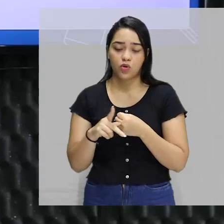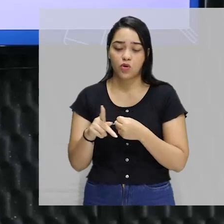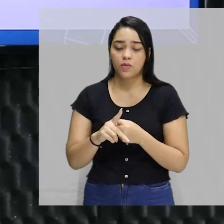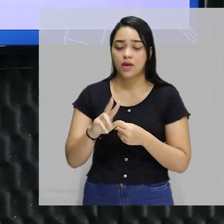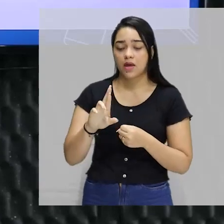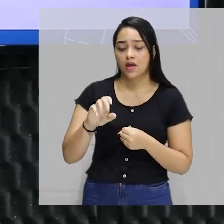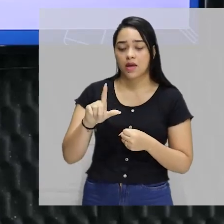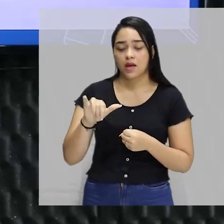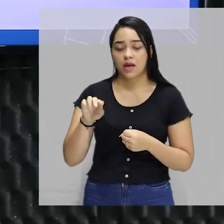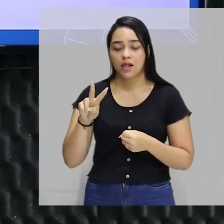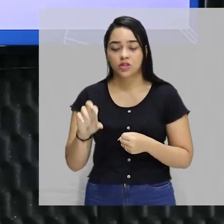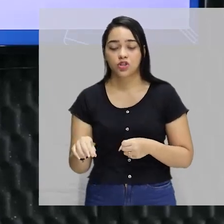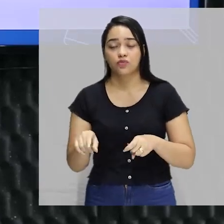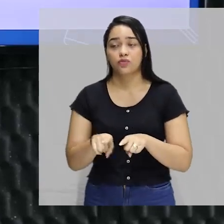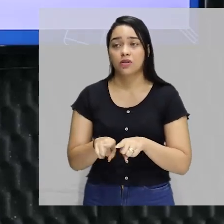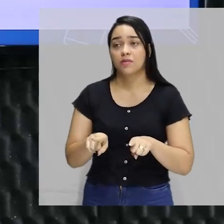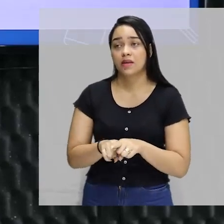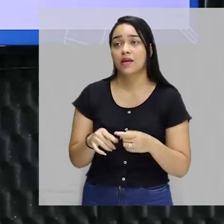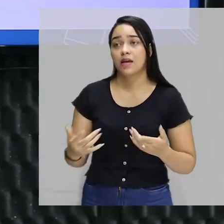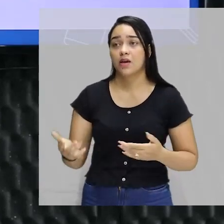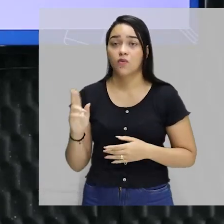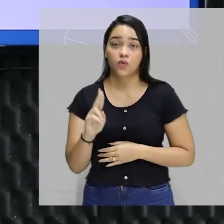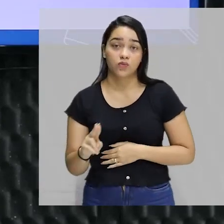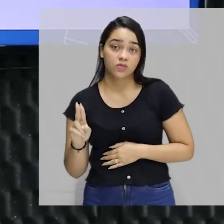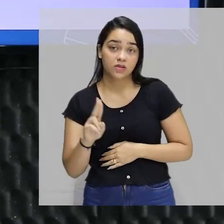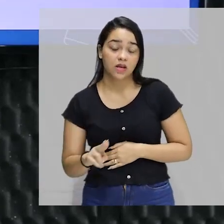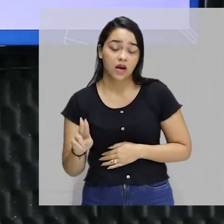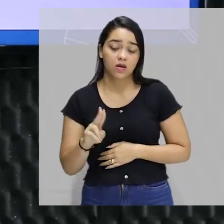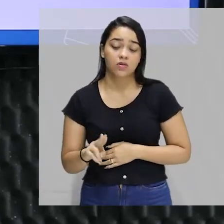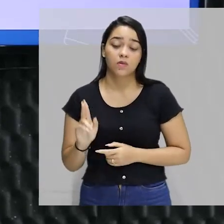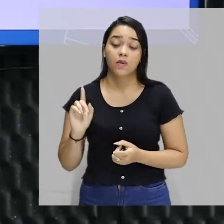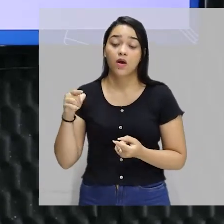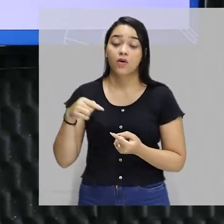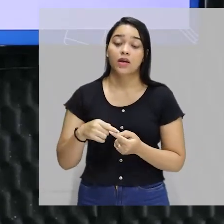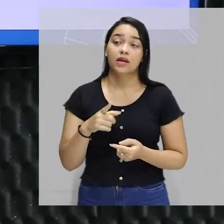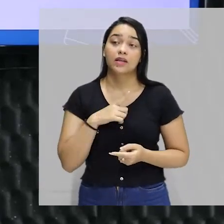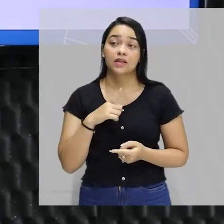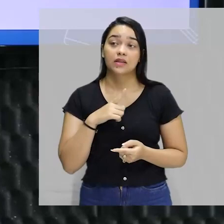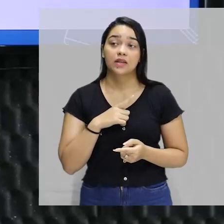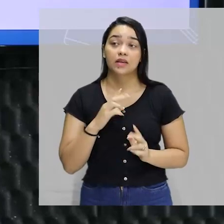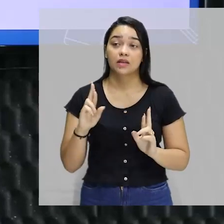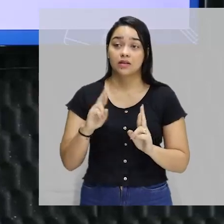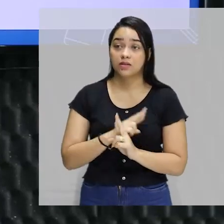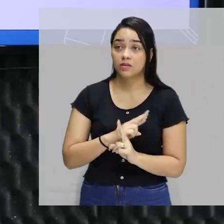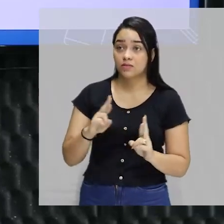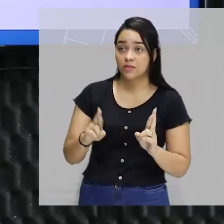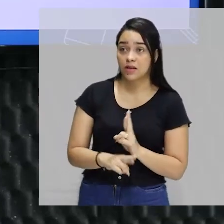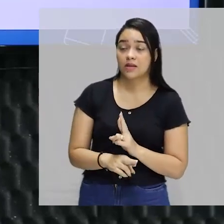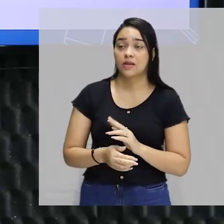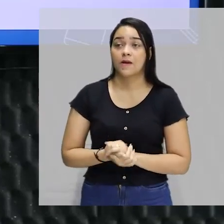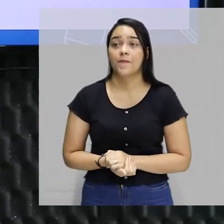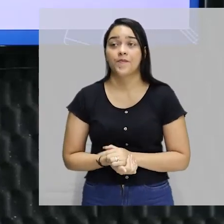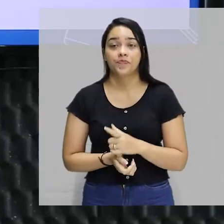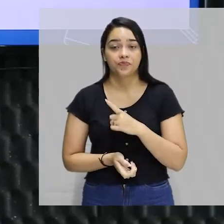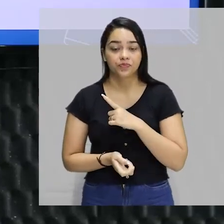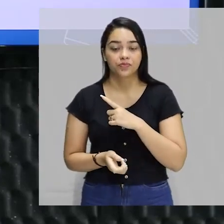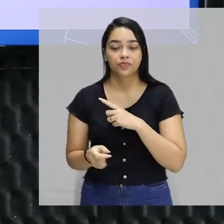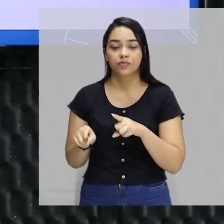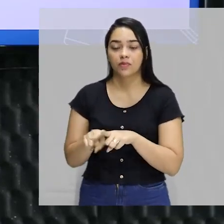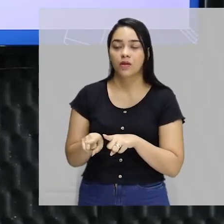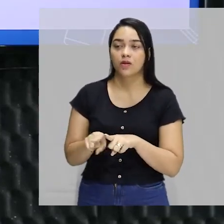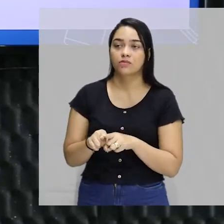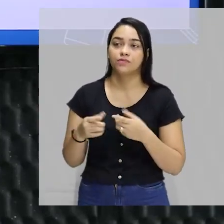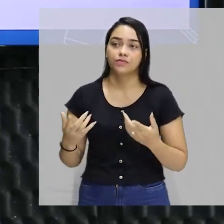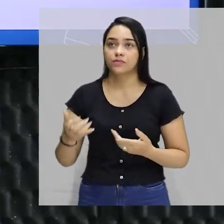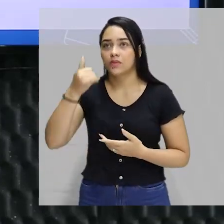pronomes possessivos, eles são utilizados para quê? Para fazer essa retomada. A gente faz a retomada e também